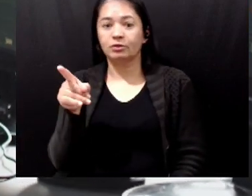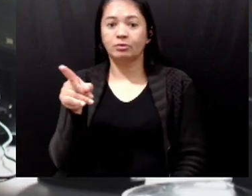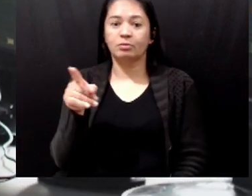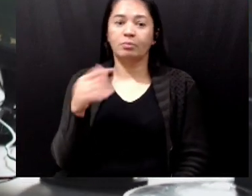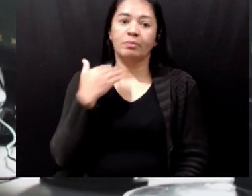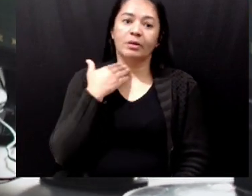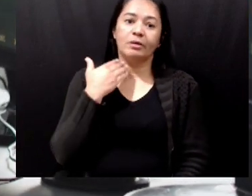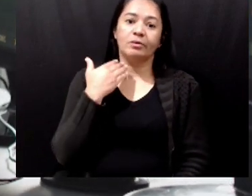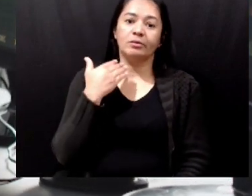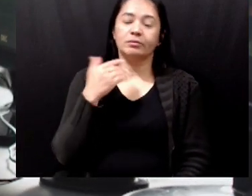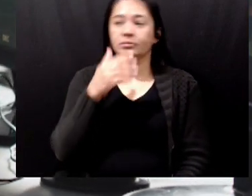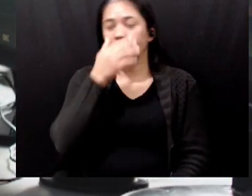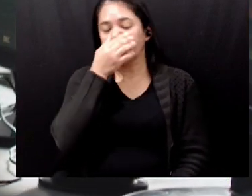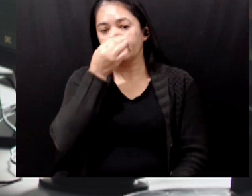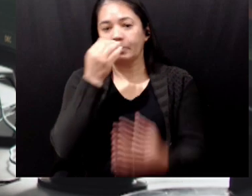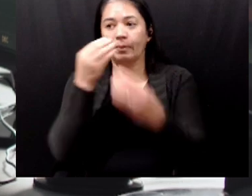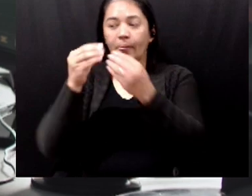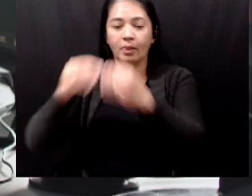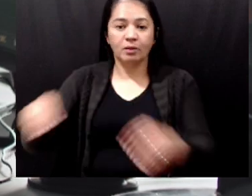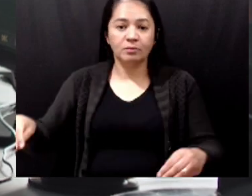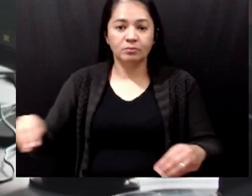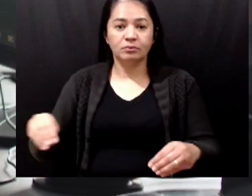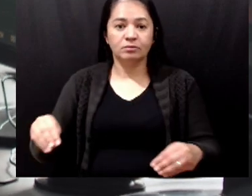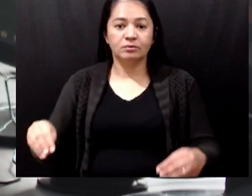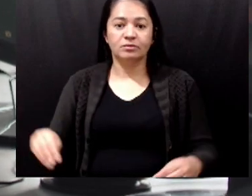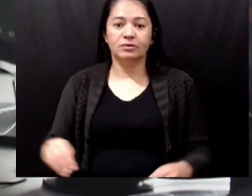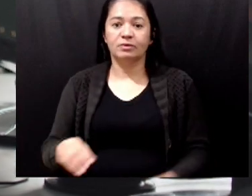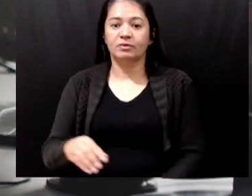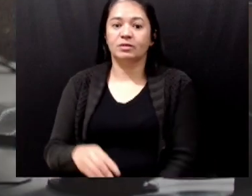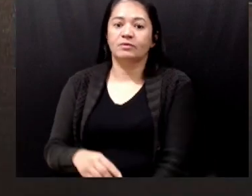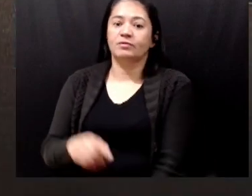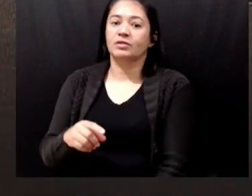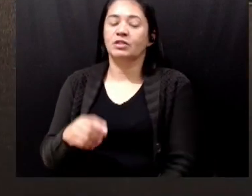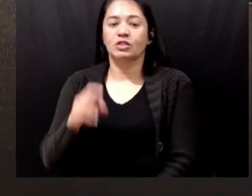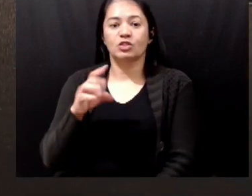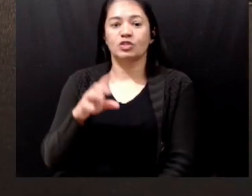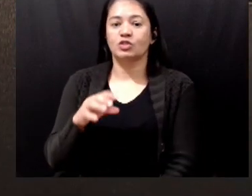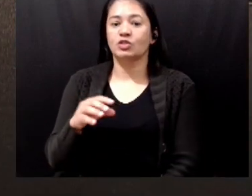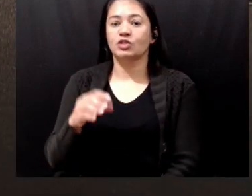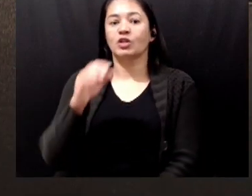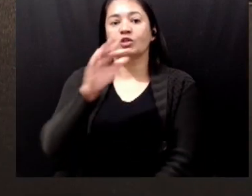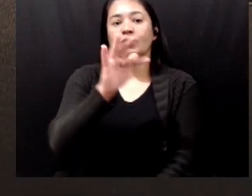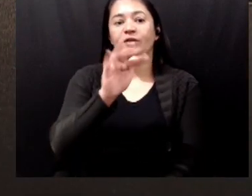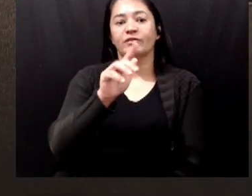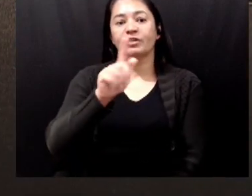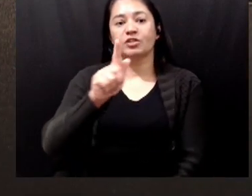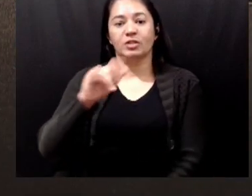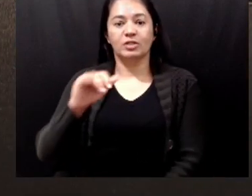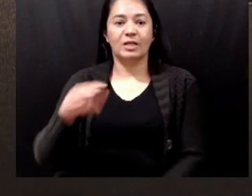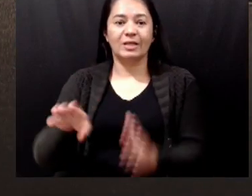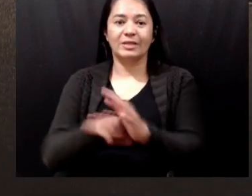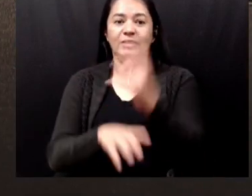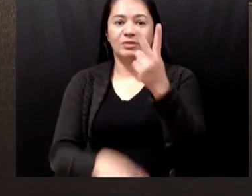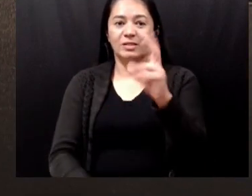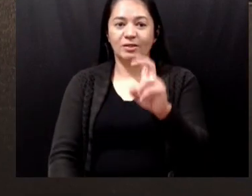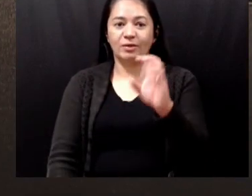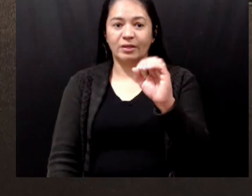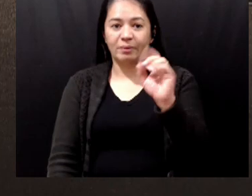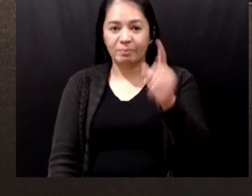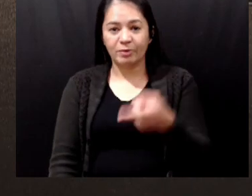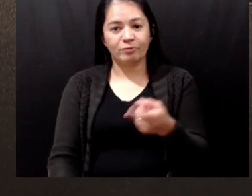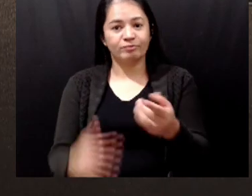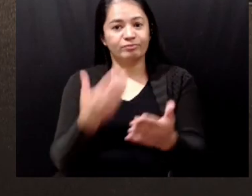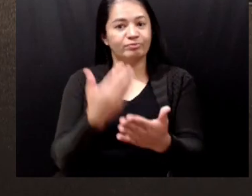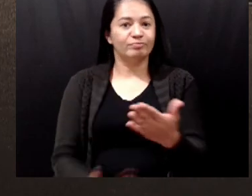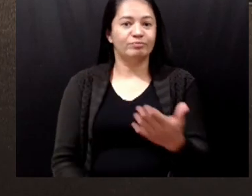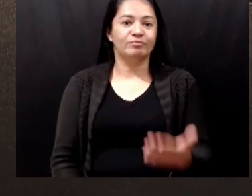sua dívida, você, a princípio, só vai ter ressarcimento do Fundo Garantidor de Crédito até 250 mil. Os outros 750 mil, aí são outros caminhos legais que